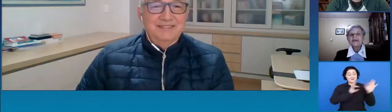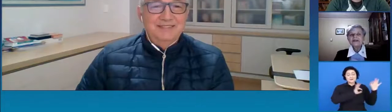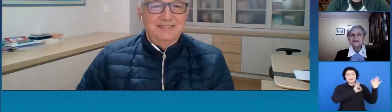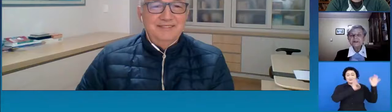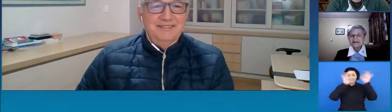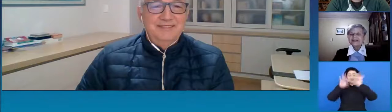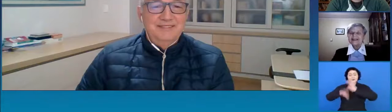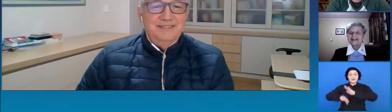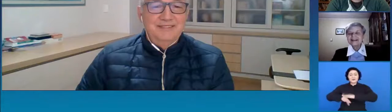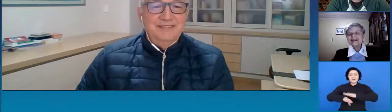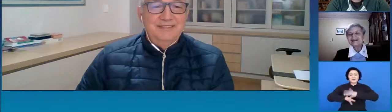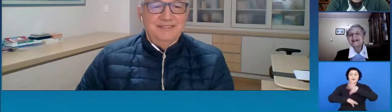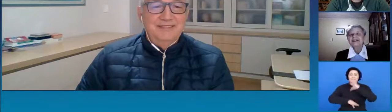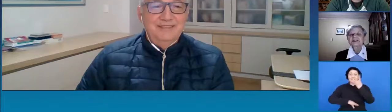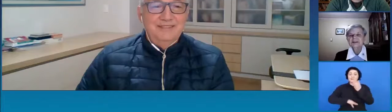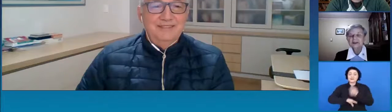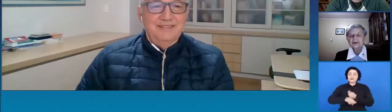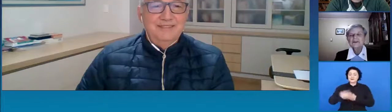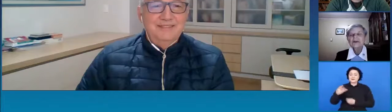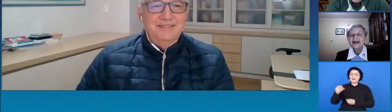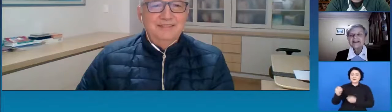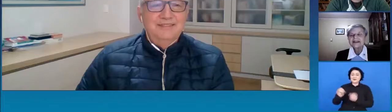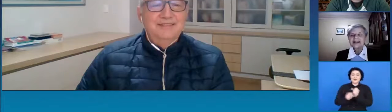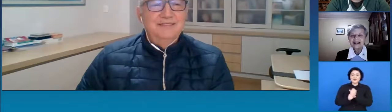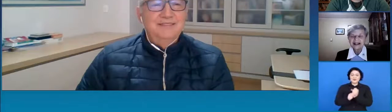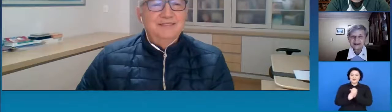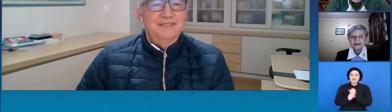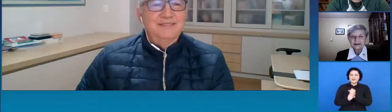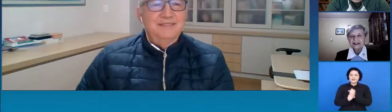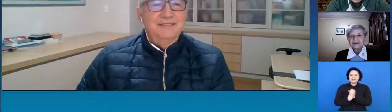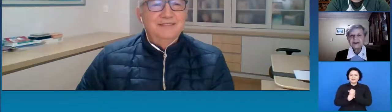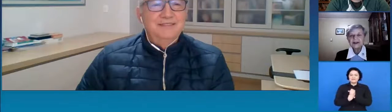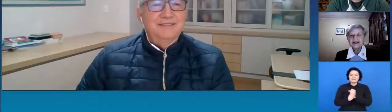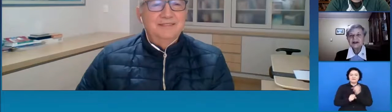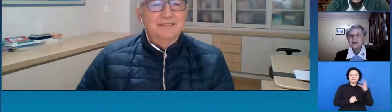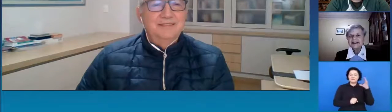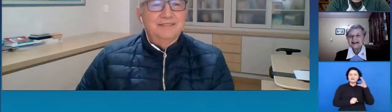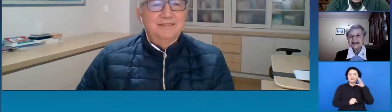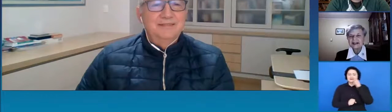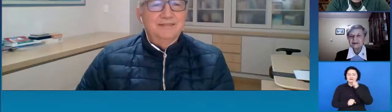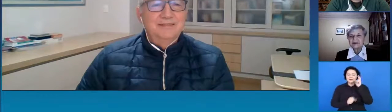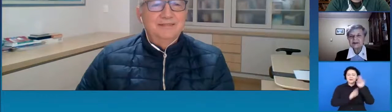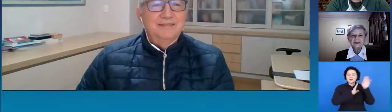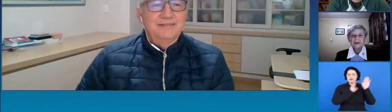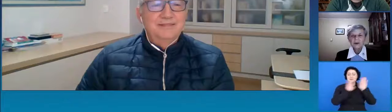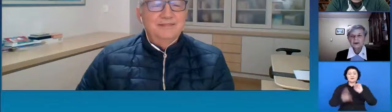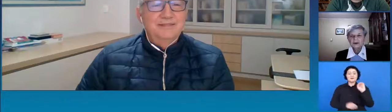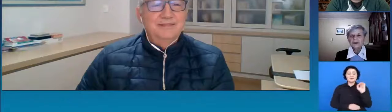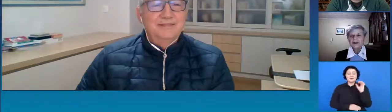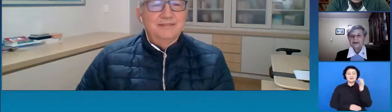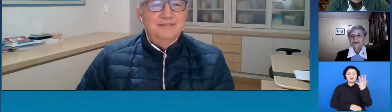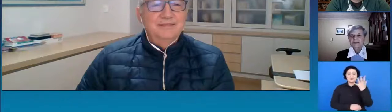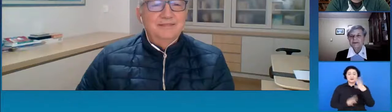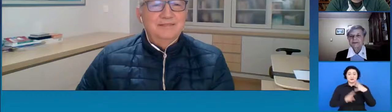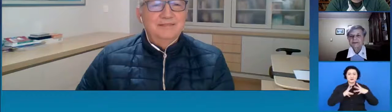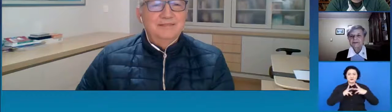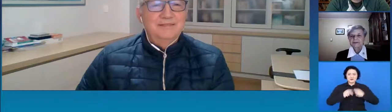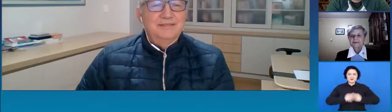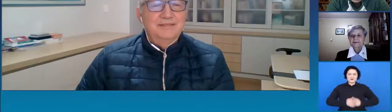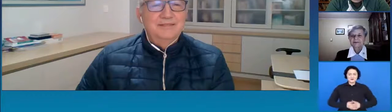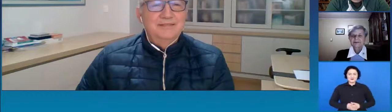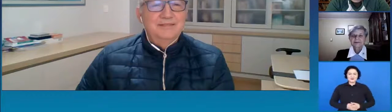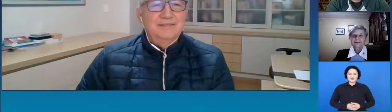ao momento espírita 30 anos um breve relato do que aconteceu com tudo